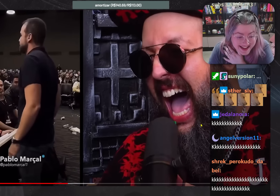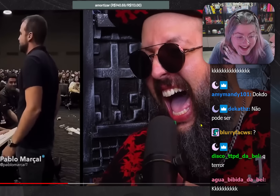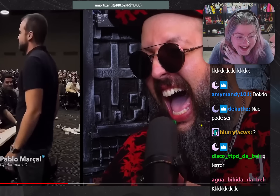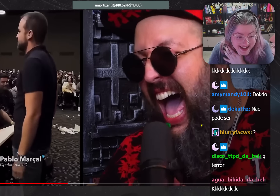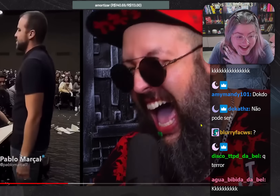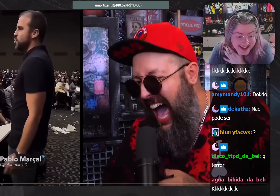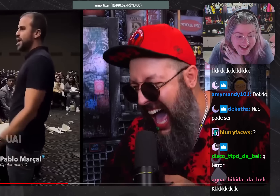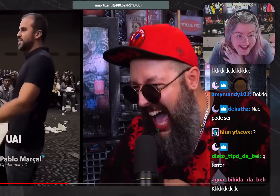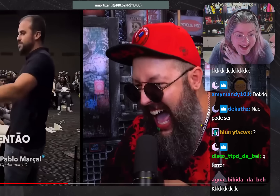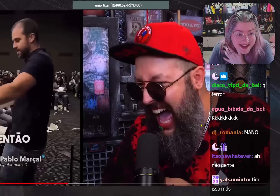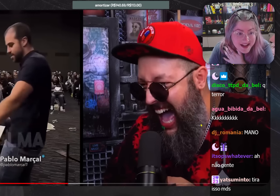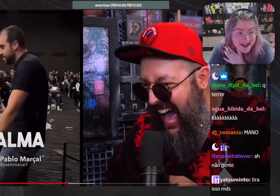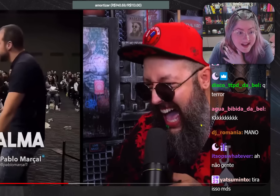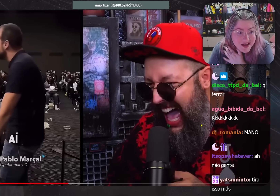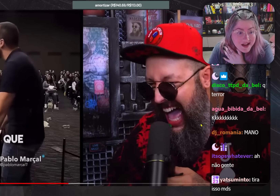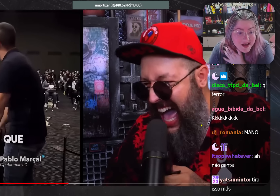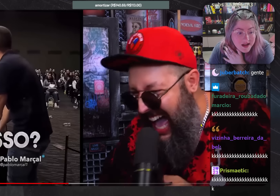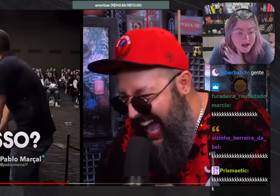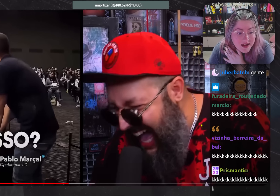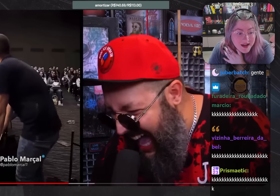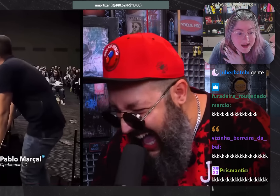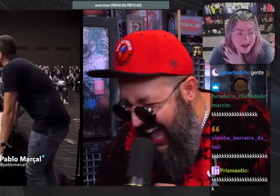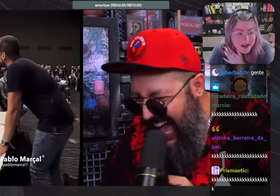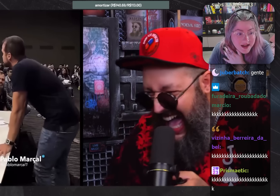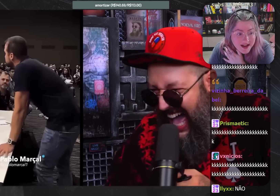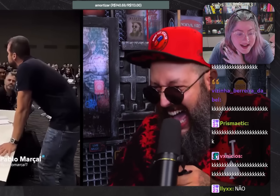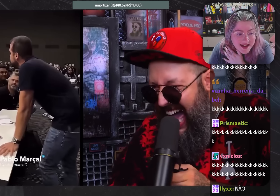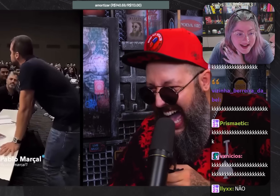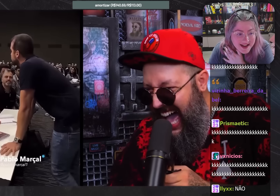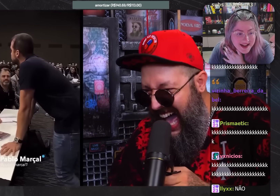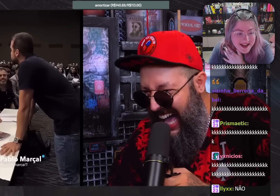isso u Então calma aí que que é